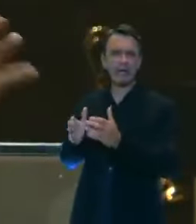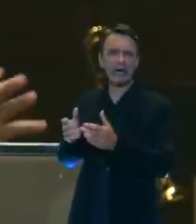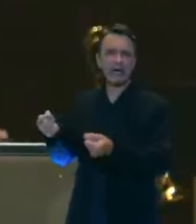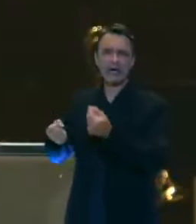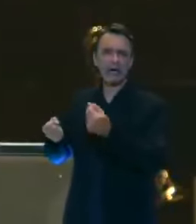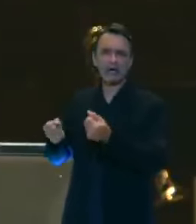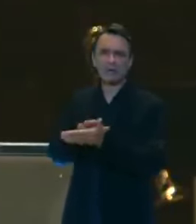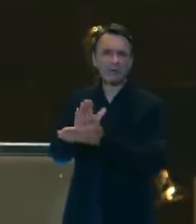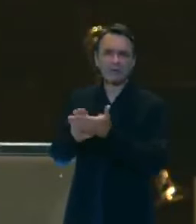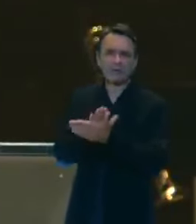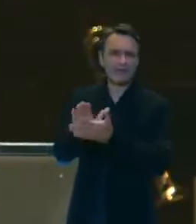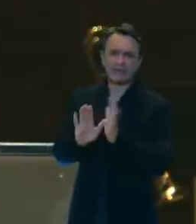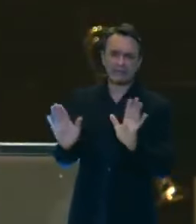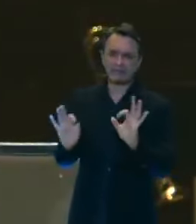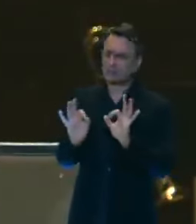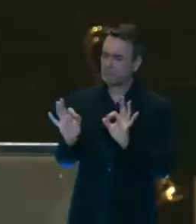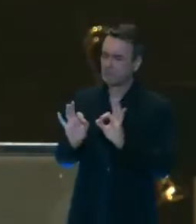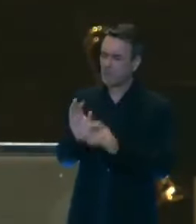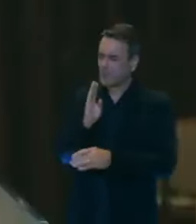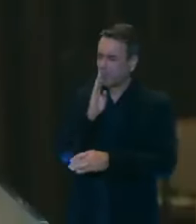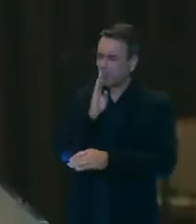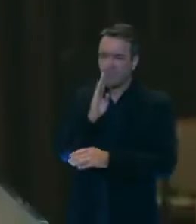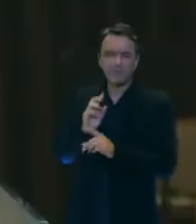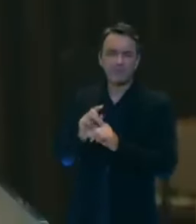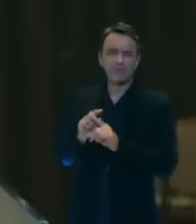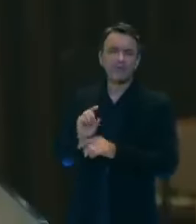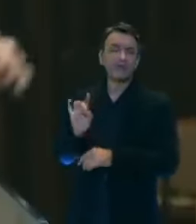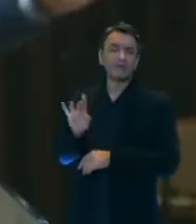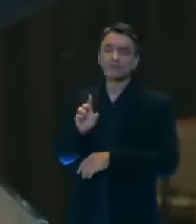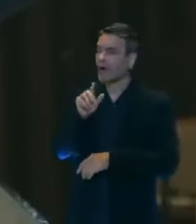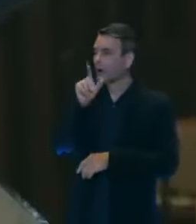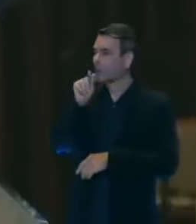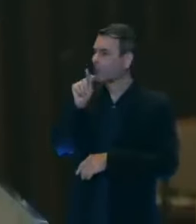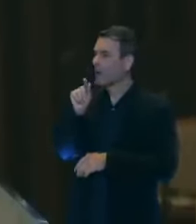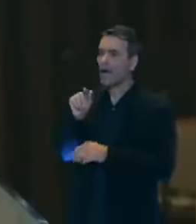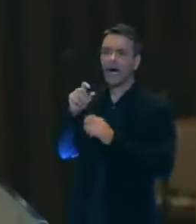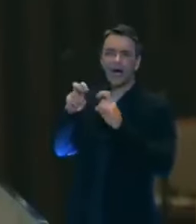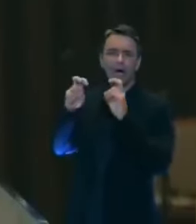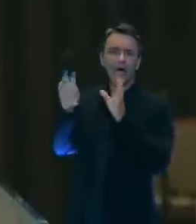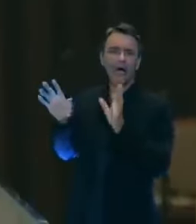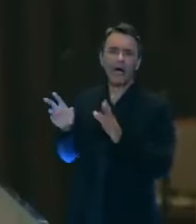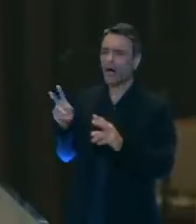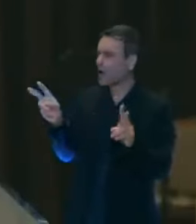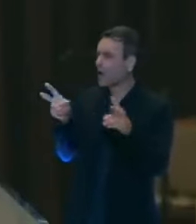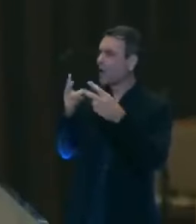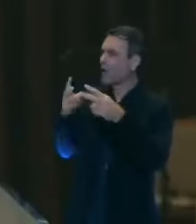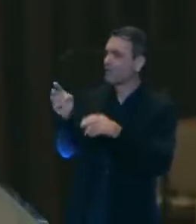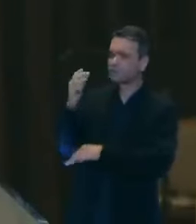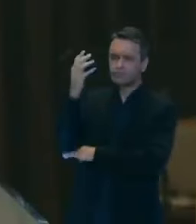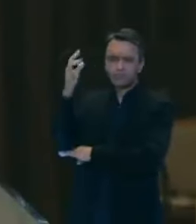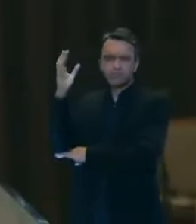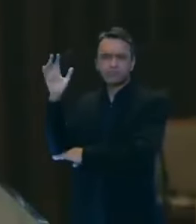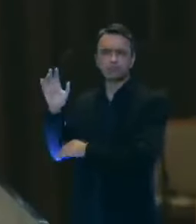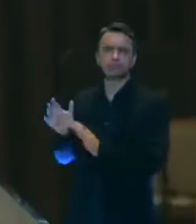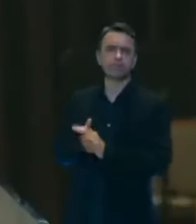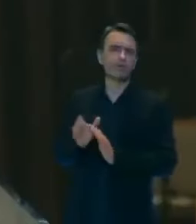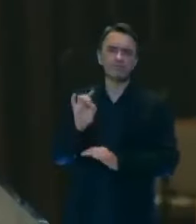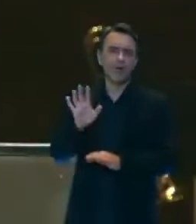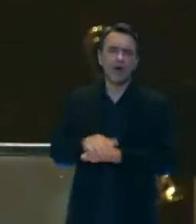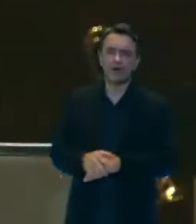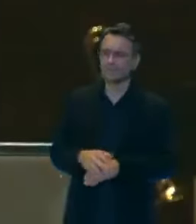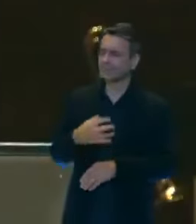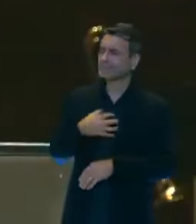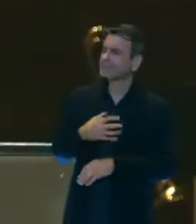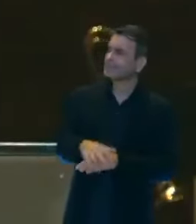da cidade, só dava para ouvir passarinho, o som do vento batendo nos galhos. E eu lembro